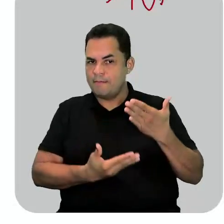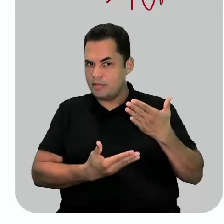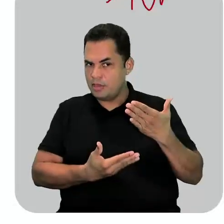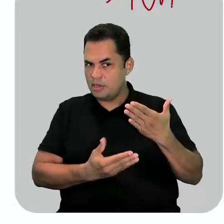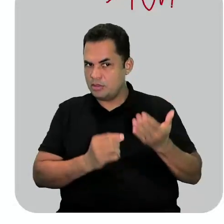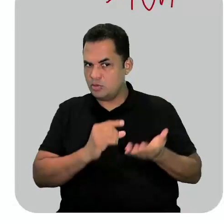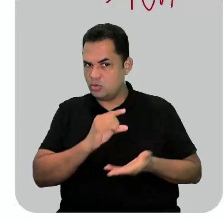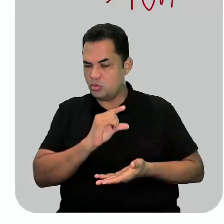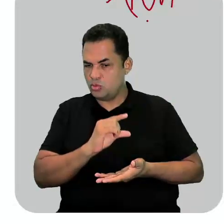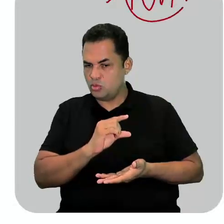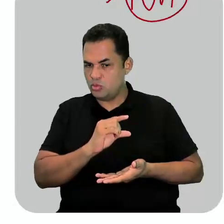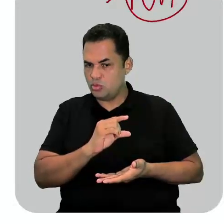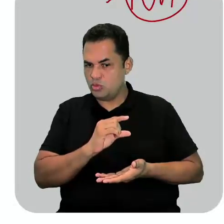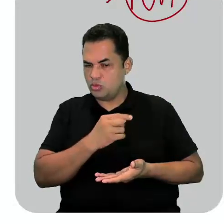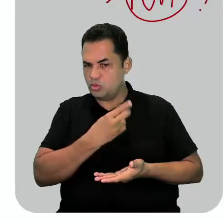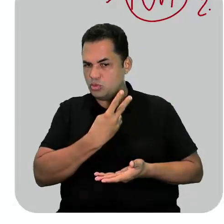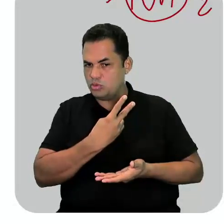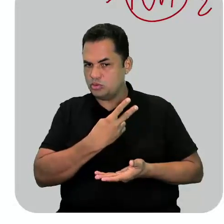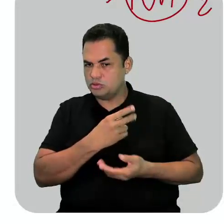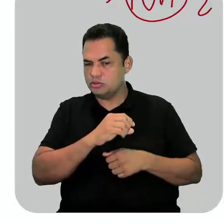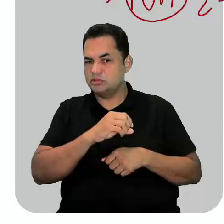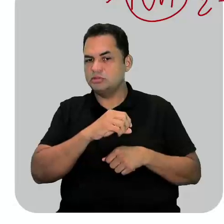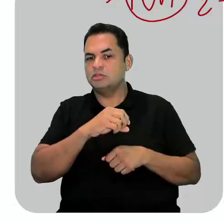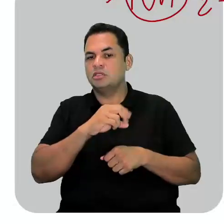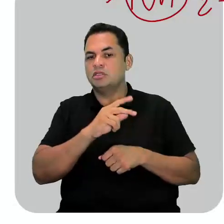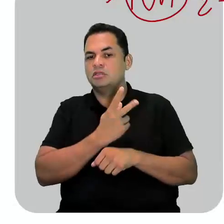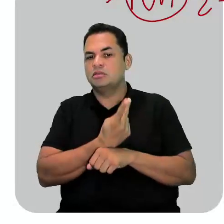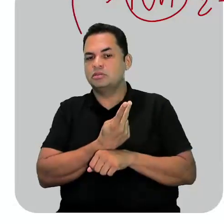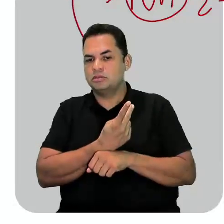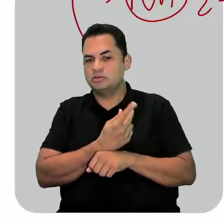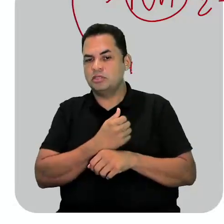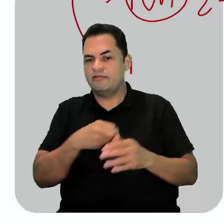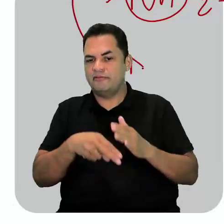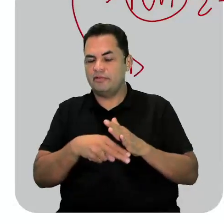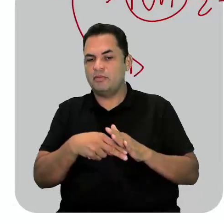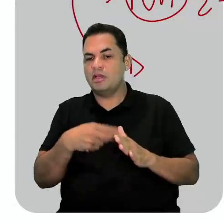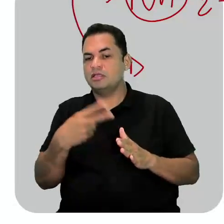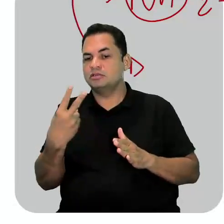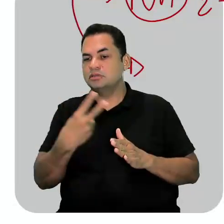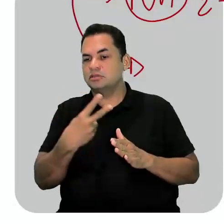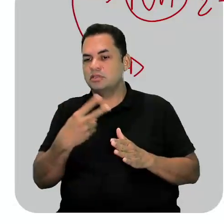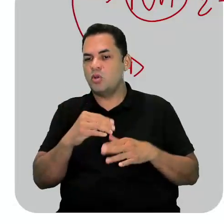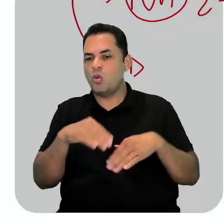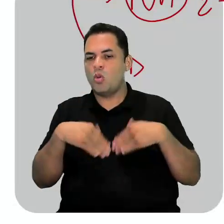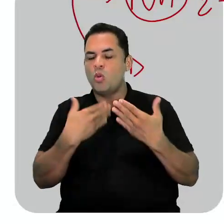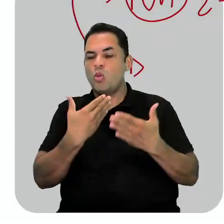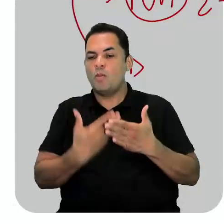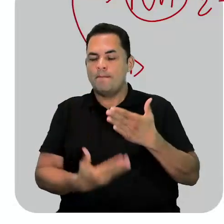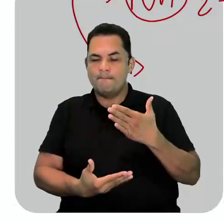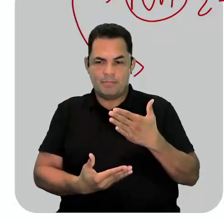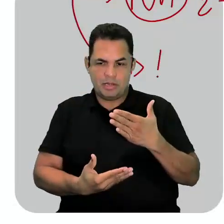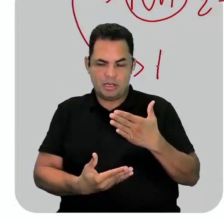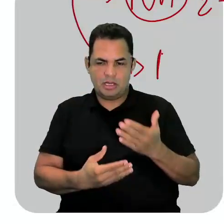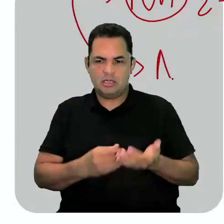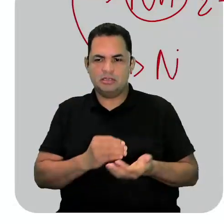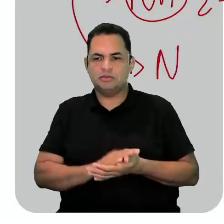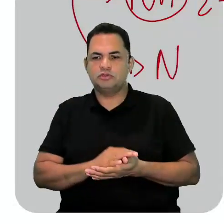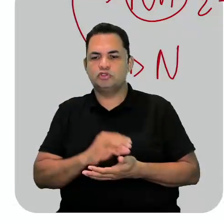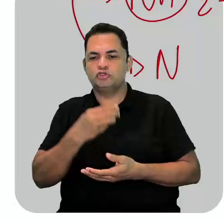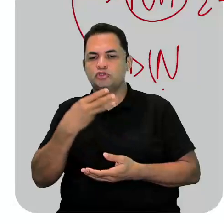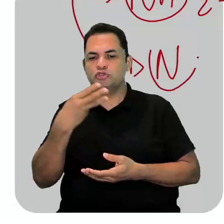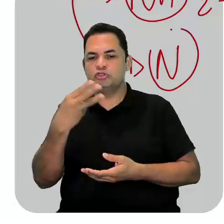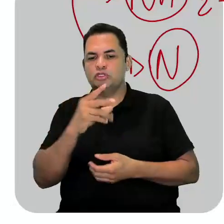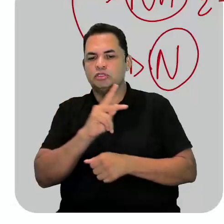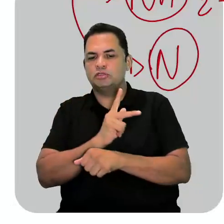hidrogênios e dá origem ao NH, é uma secundária. E quando ela perde os 3